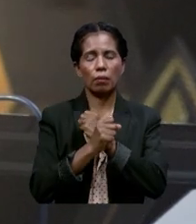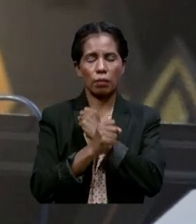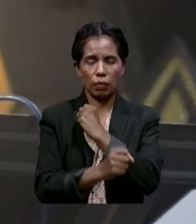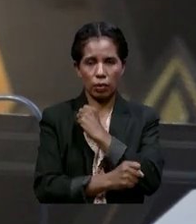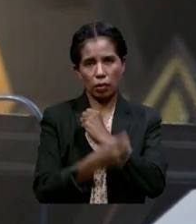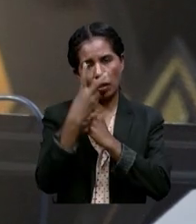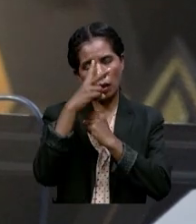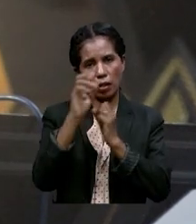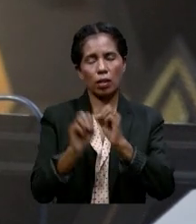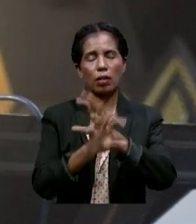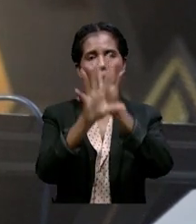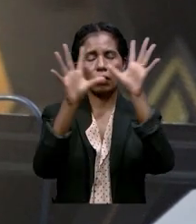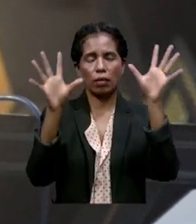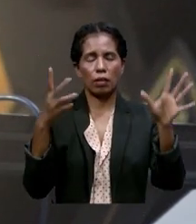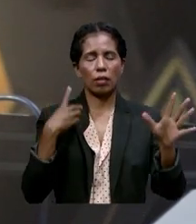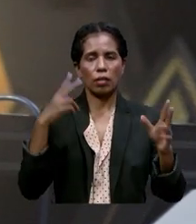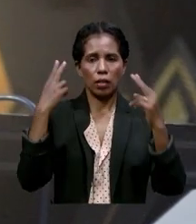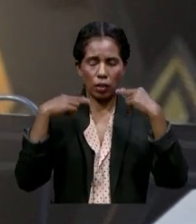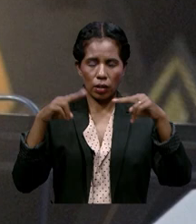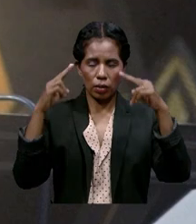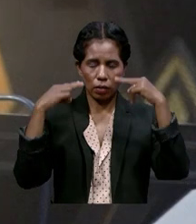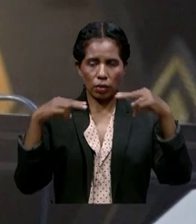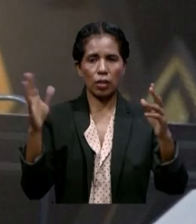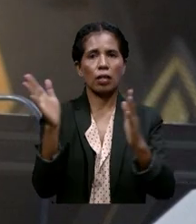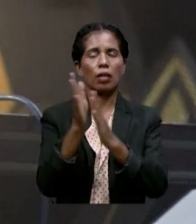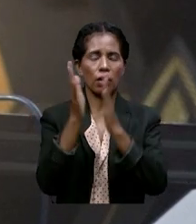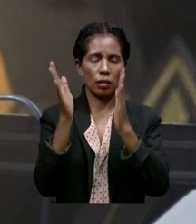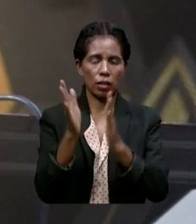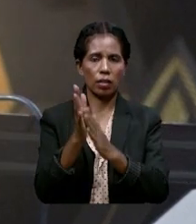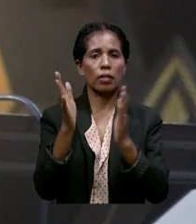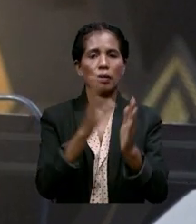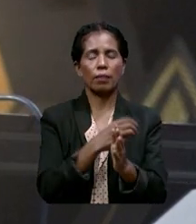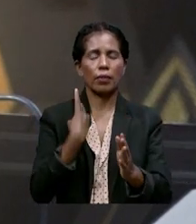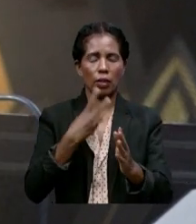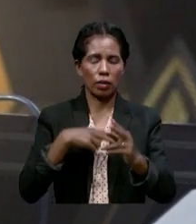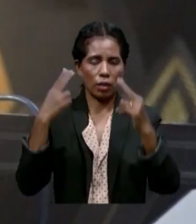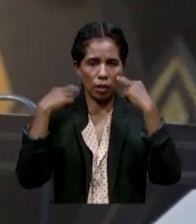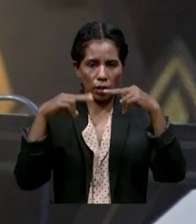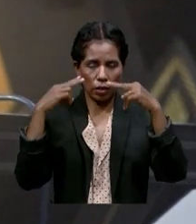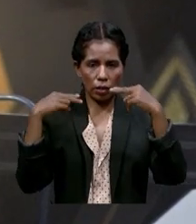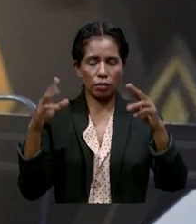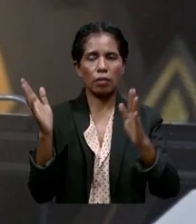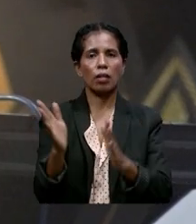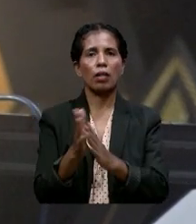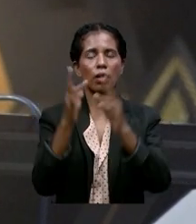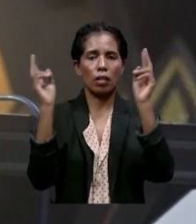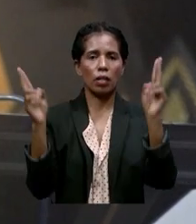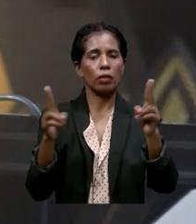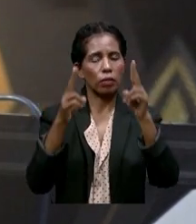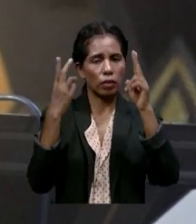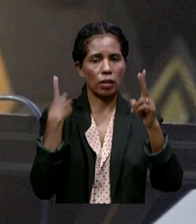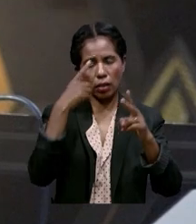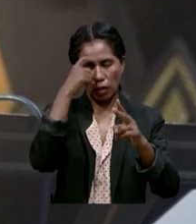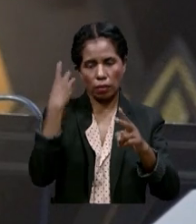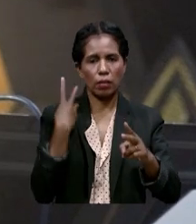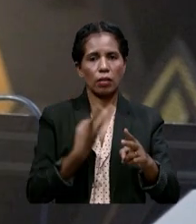bilang, ita hanano na fatin hahinai. Ita hanano aleluya. Tamba ita ema